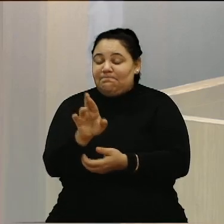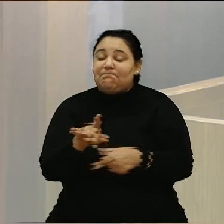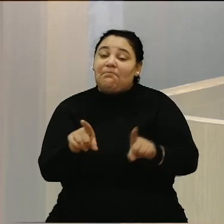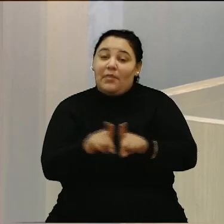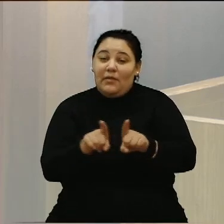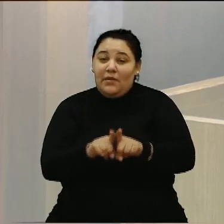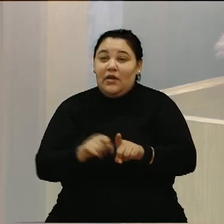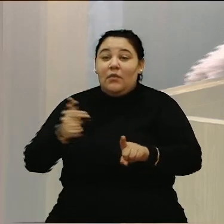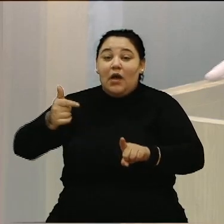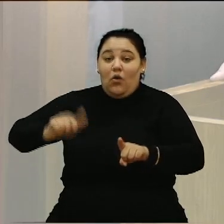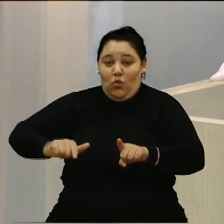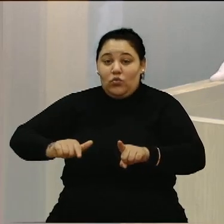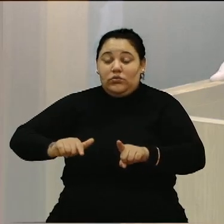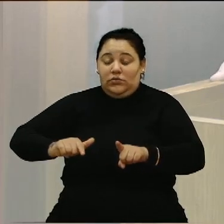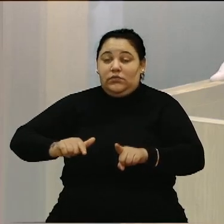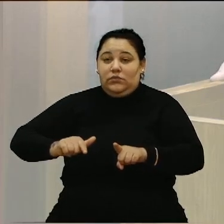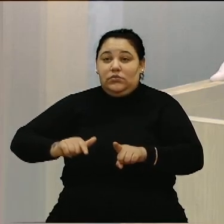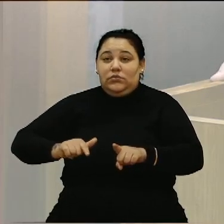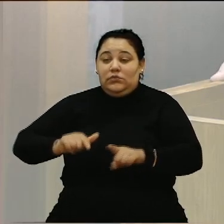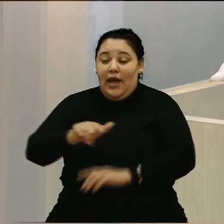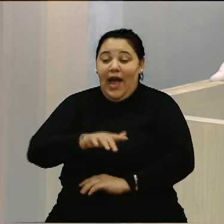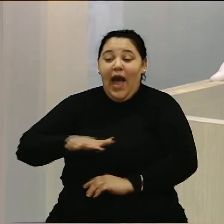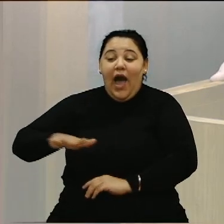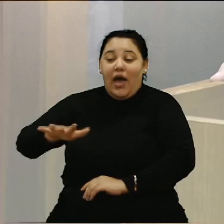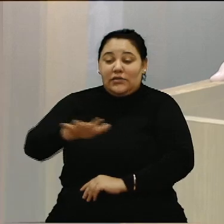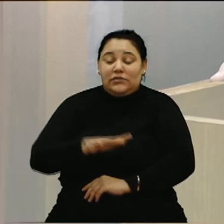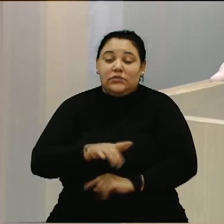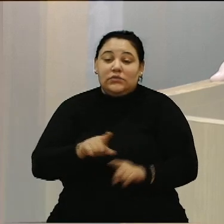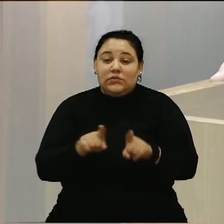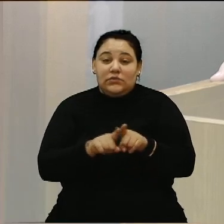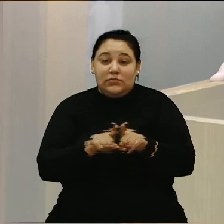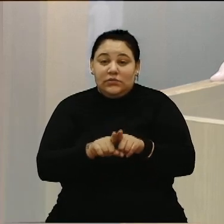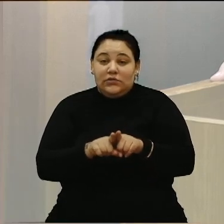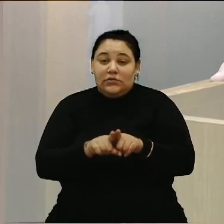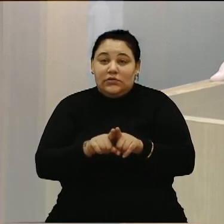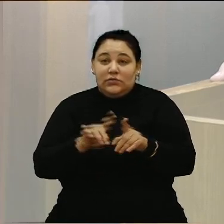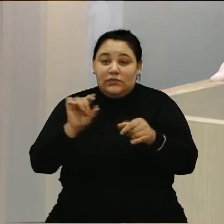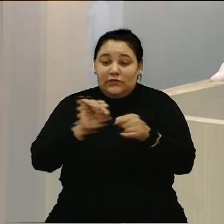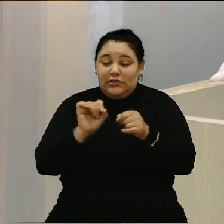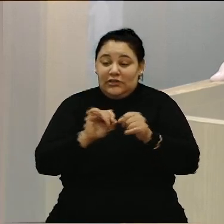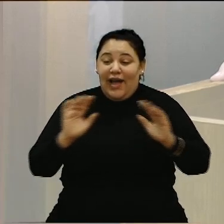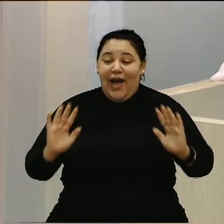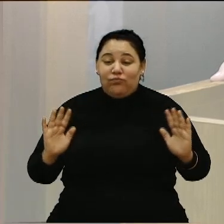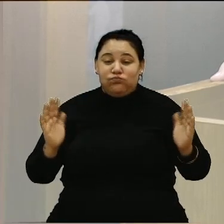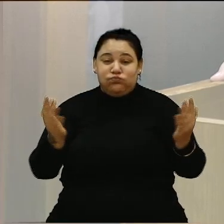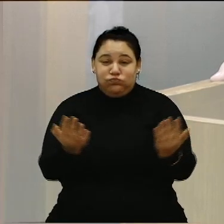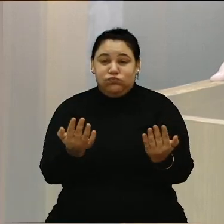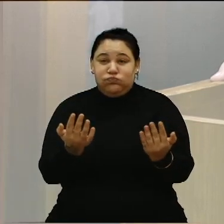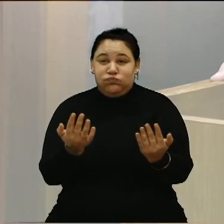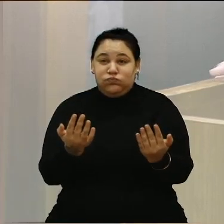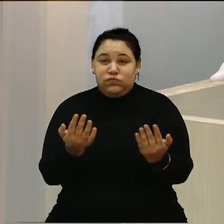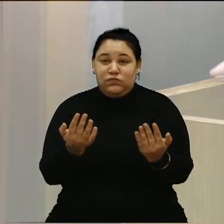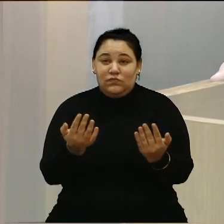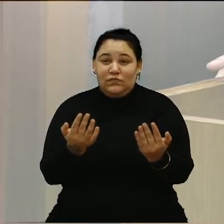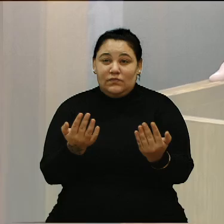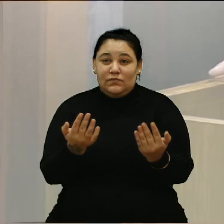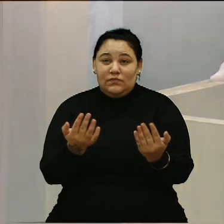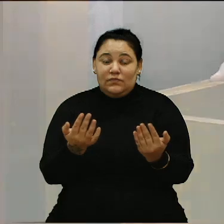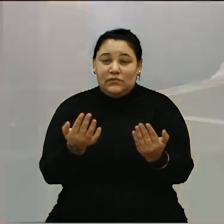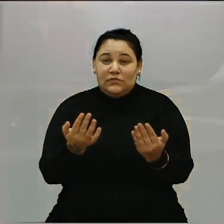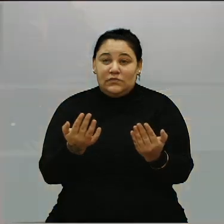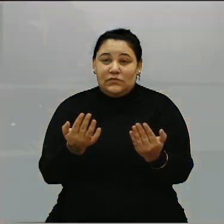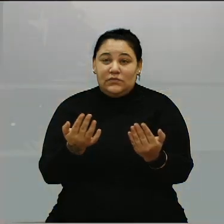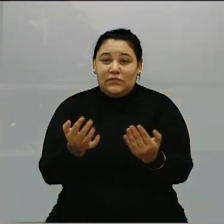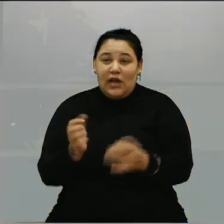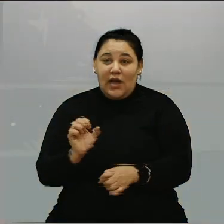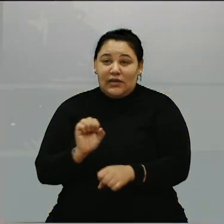uma outra área, uma execução de contenção em gabião para estabilização de